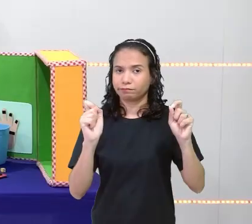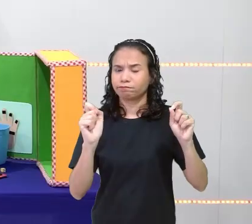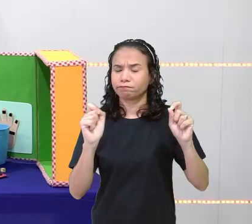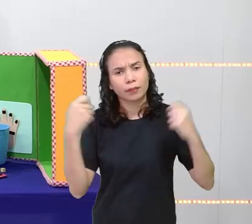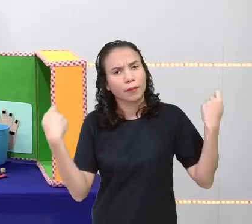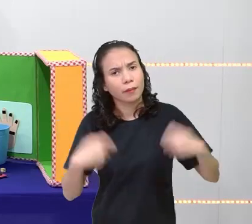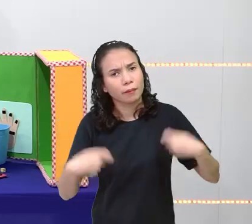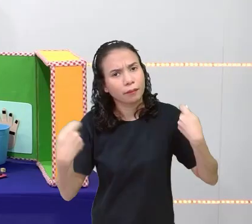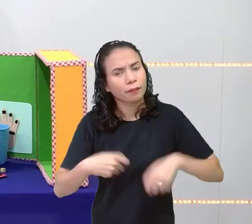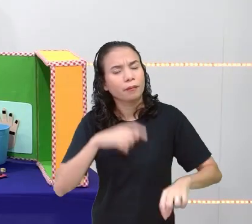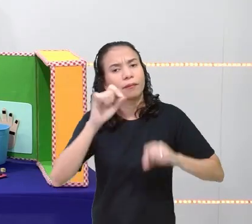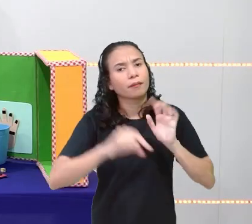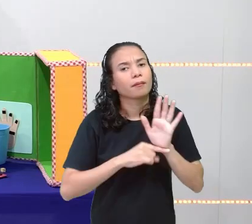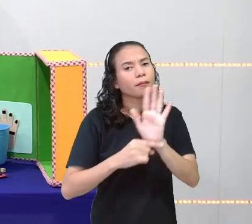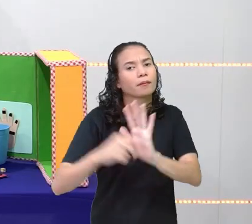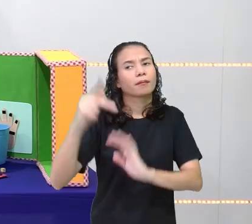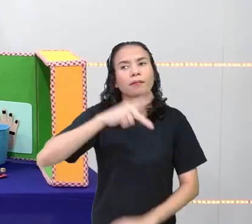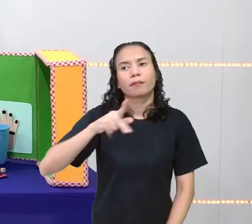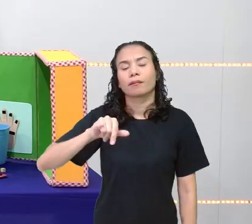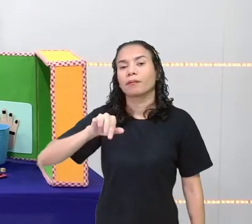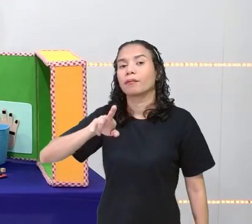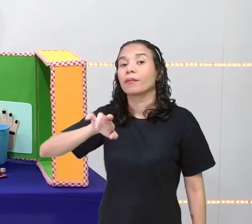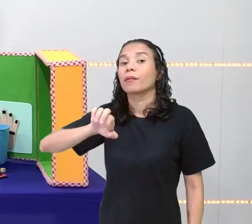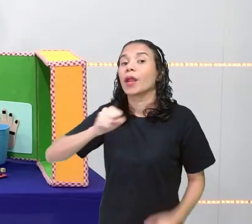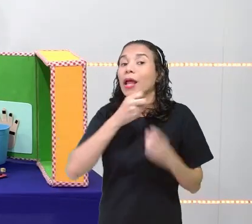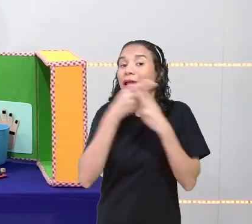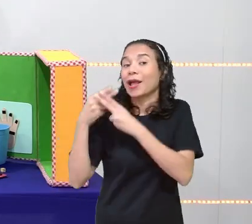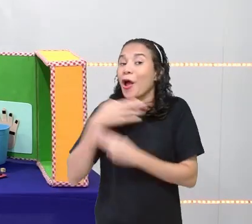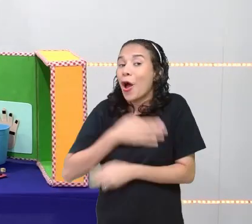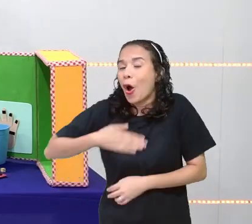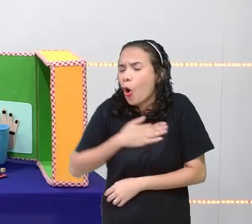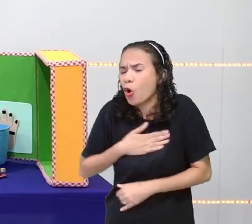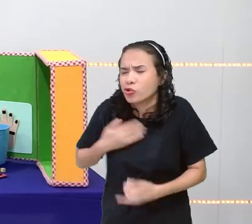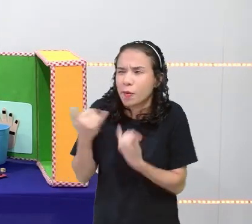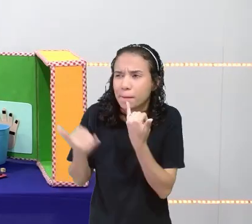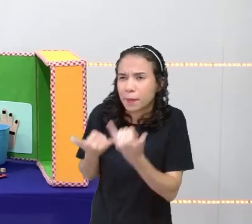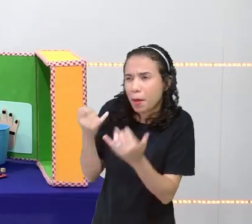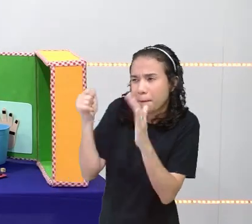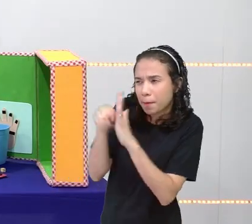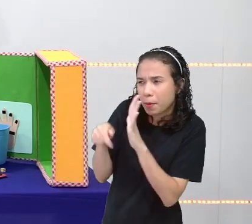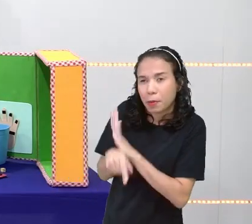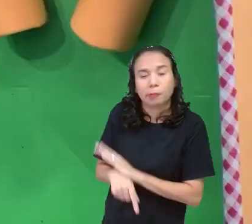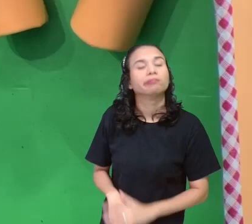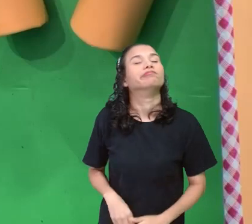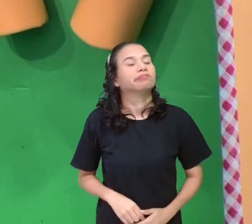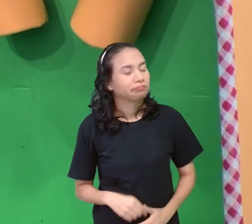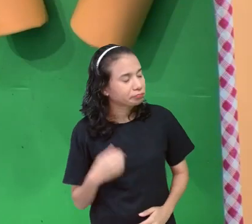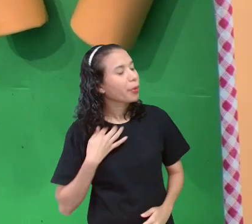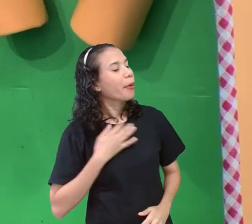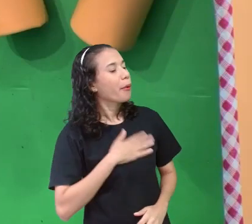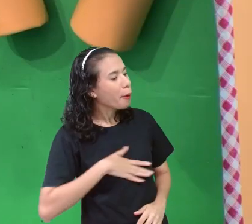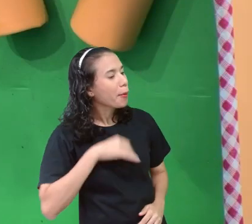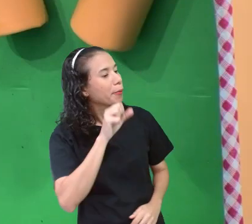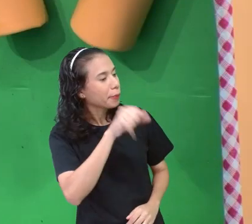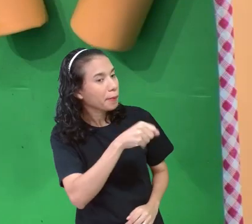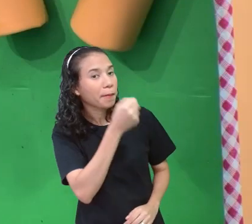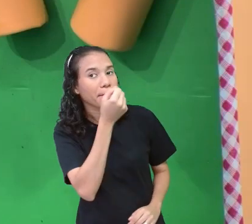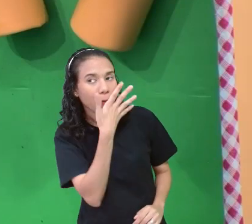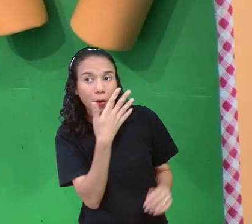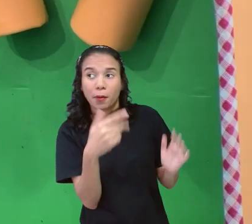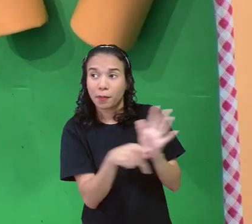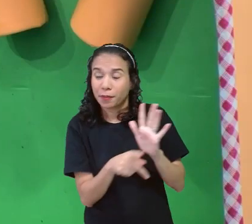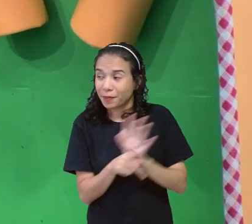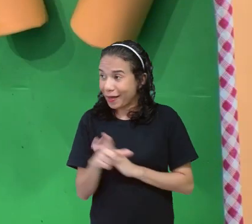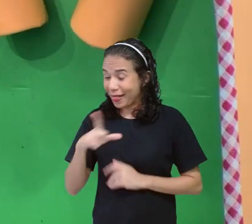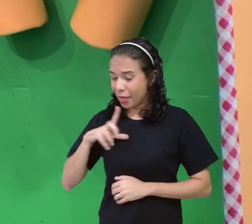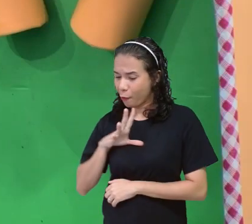E eu vou precisar da ajuda da professora Elis. E aí, professora Elis, gosta de fazer, de brincar de quiz? Muito bom aqui. Eu